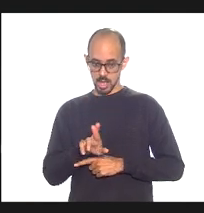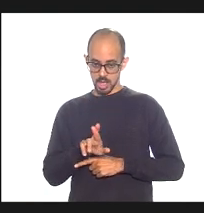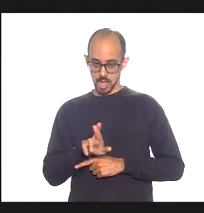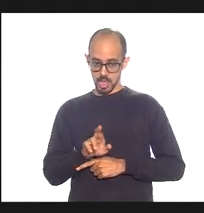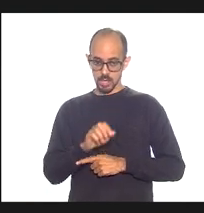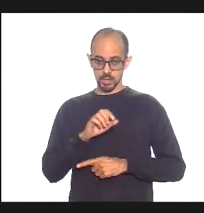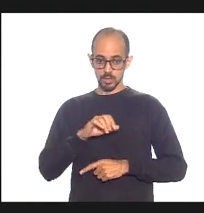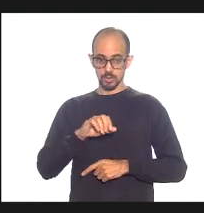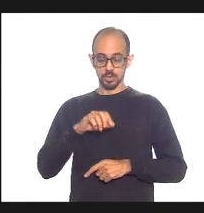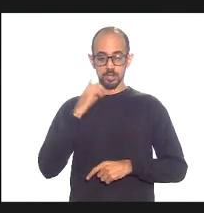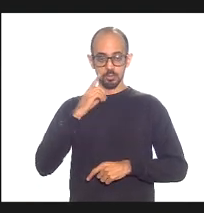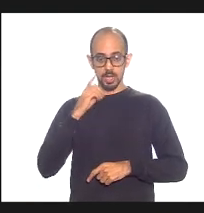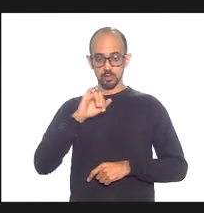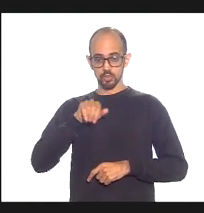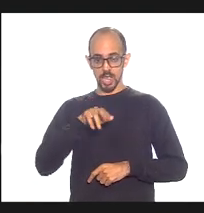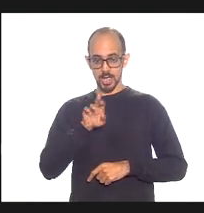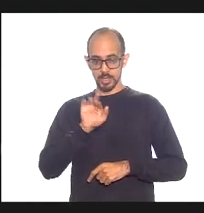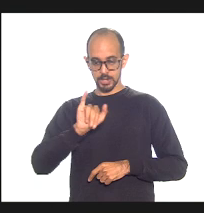o deputado